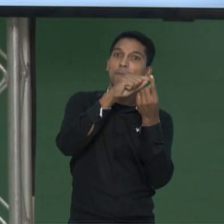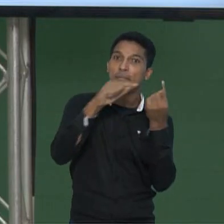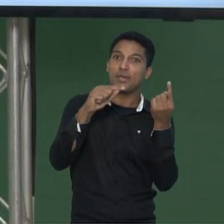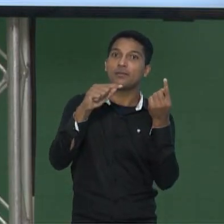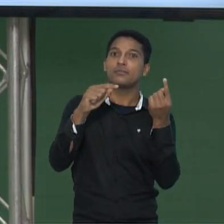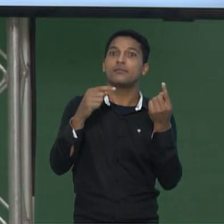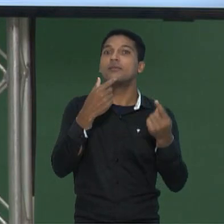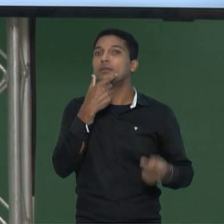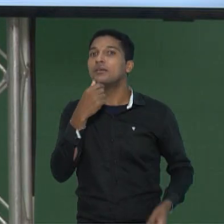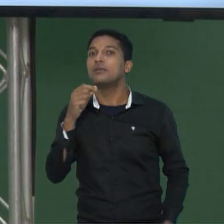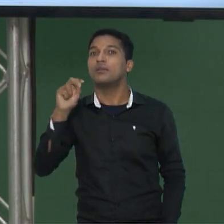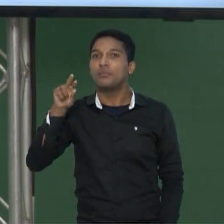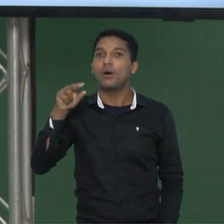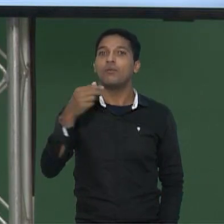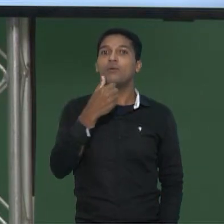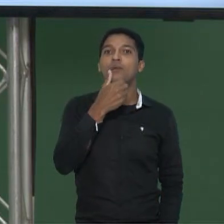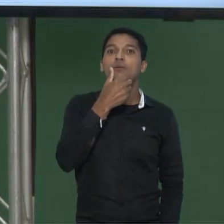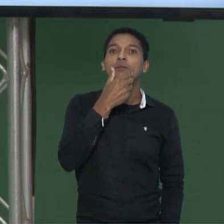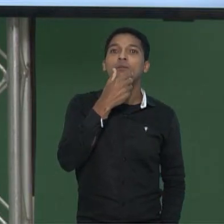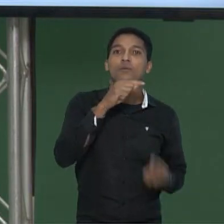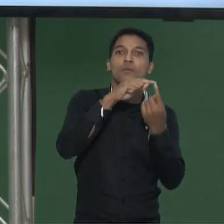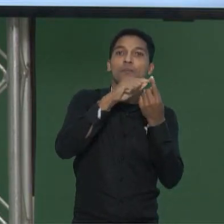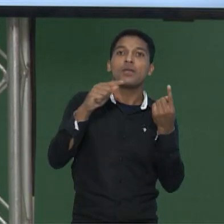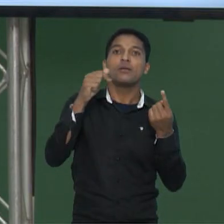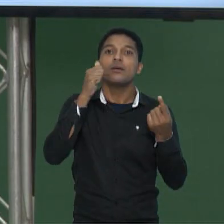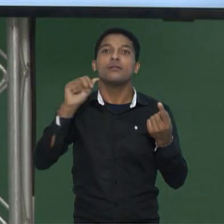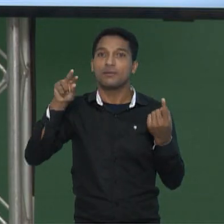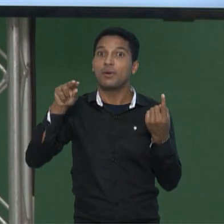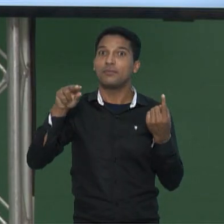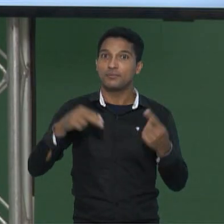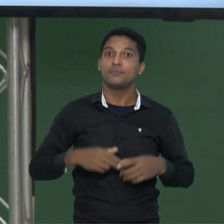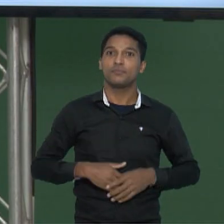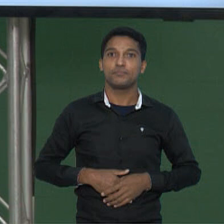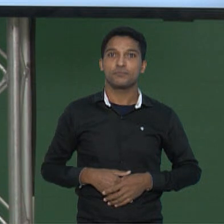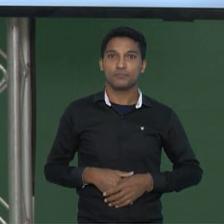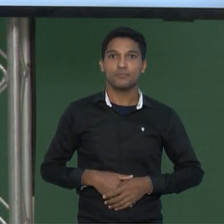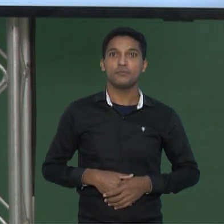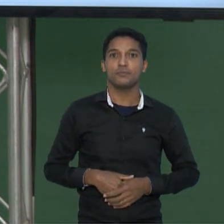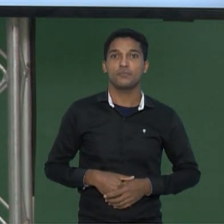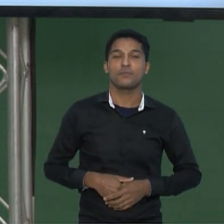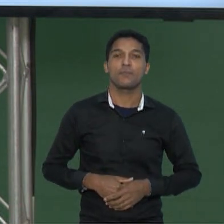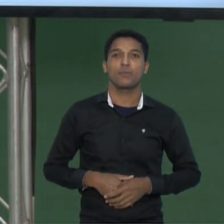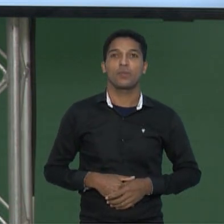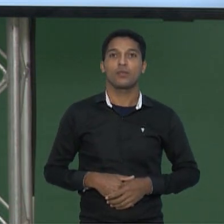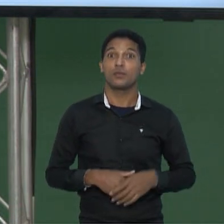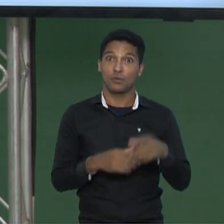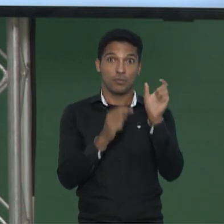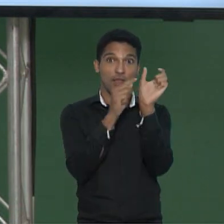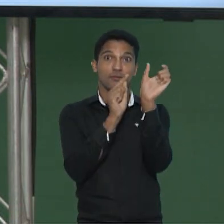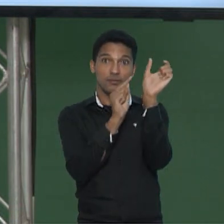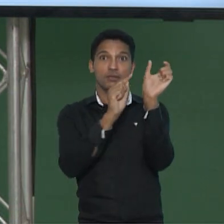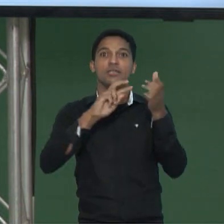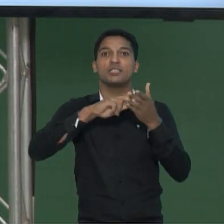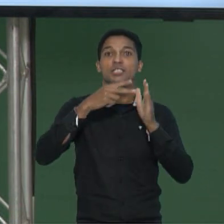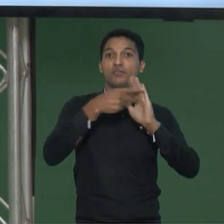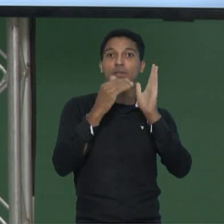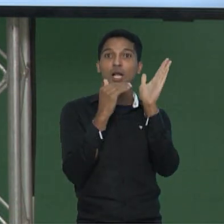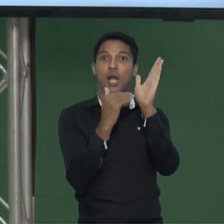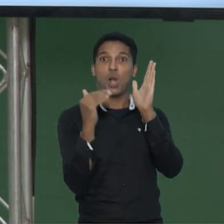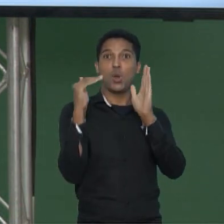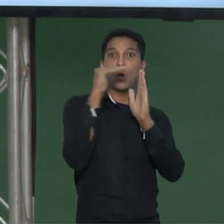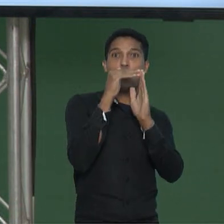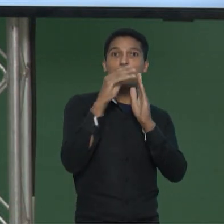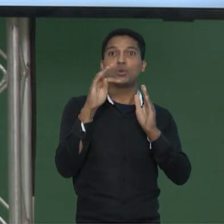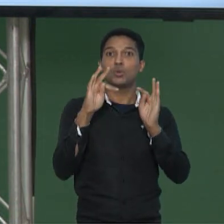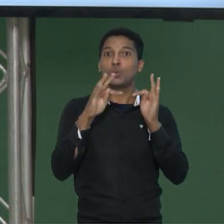meia-irmã. Whole quer dizer que é o todo, é o inteiro, então seria o nosso irmão